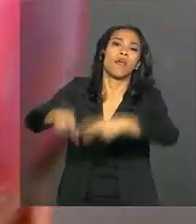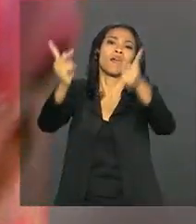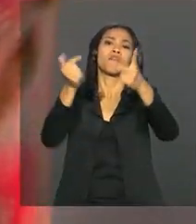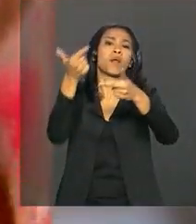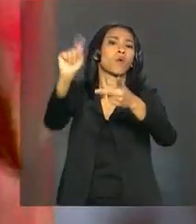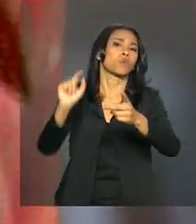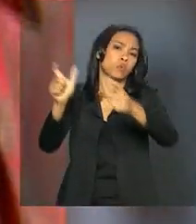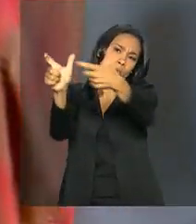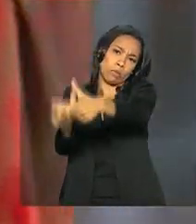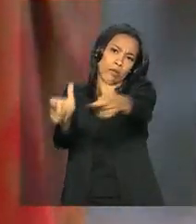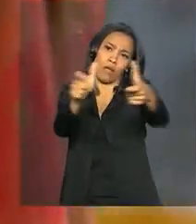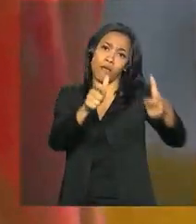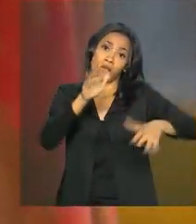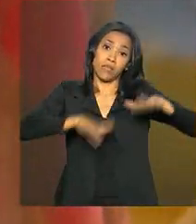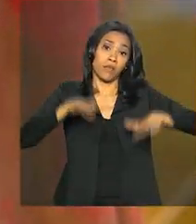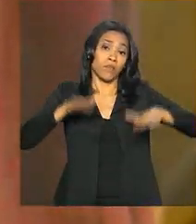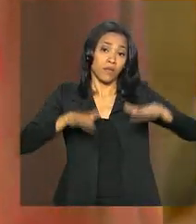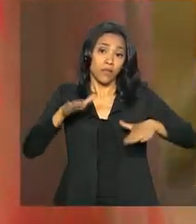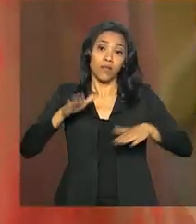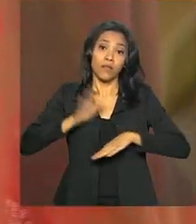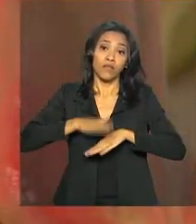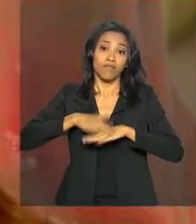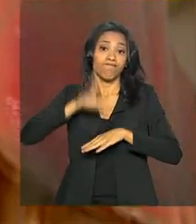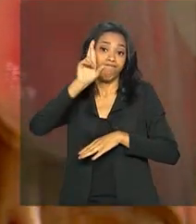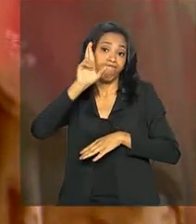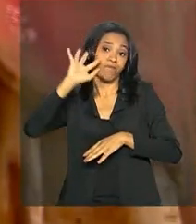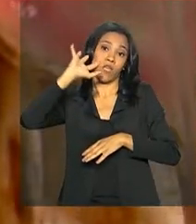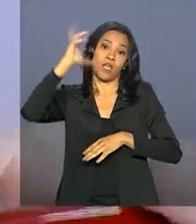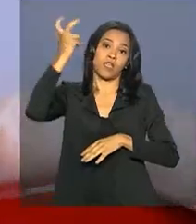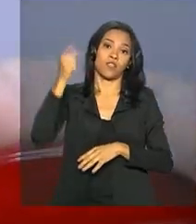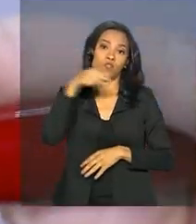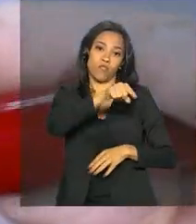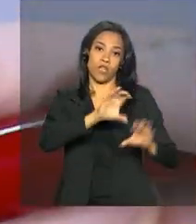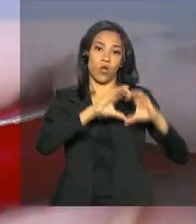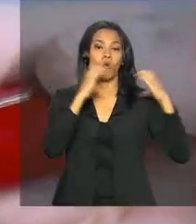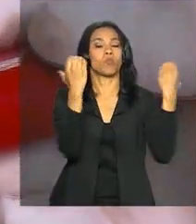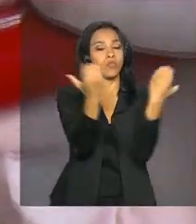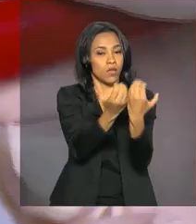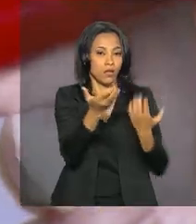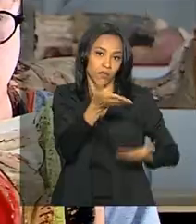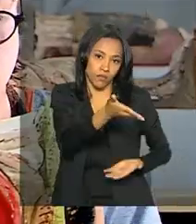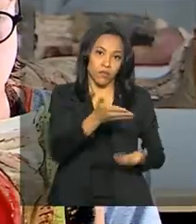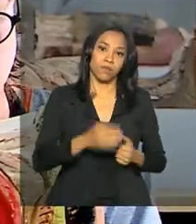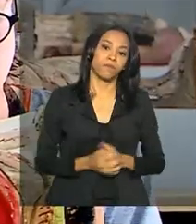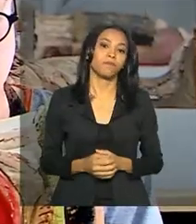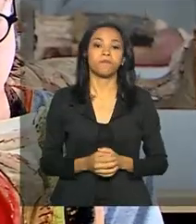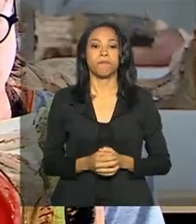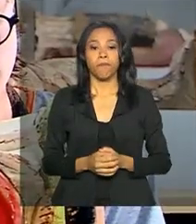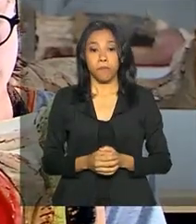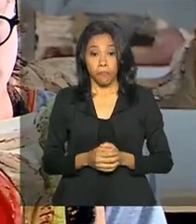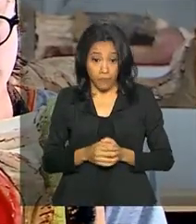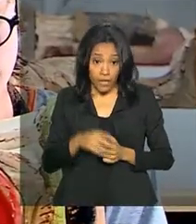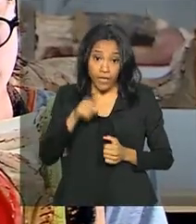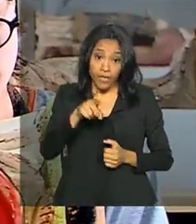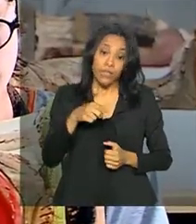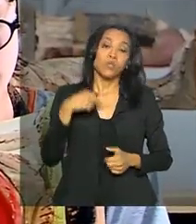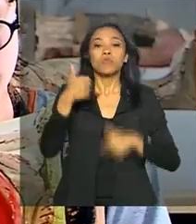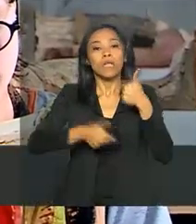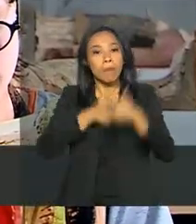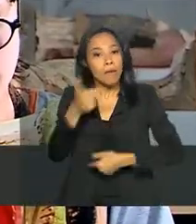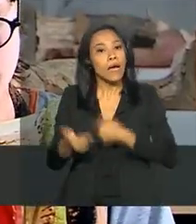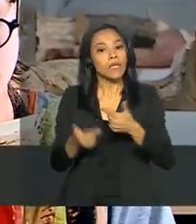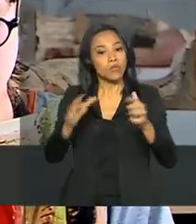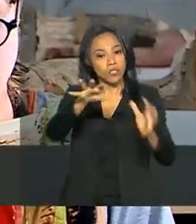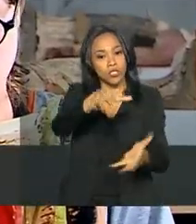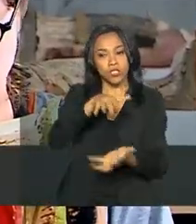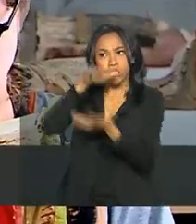construídos. Isso vai depender das definições das comunidades, junto com a Arquidiocese de Mariana. Além do trabalho de guarda e conservação